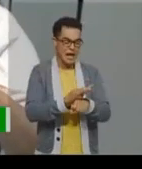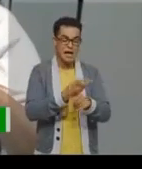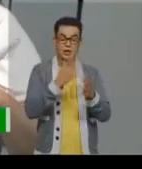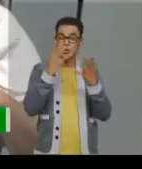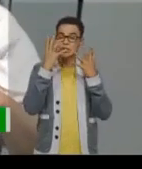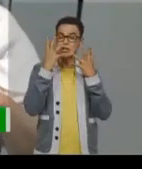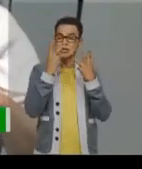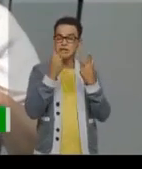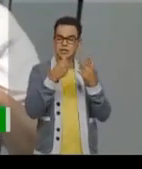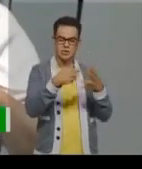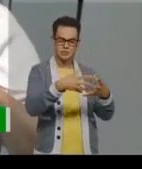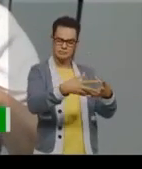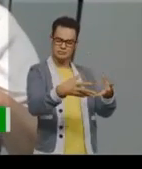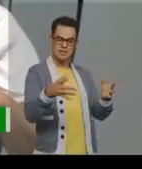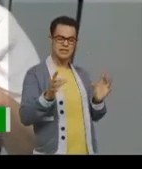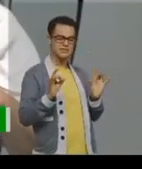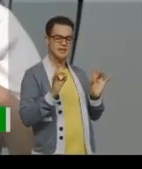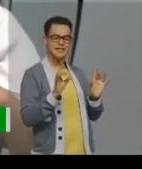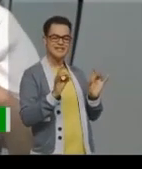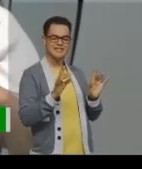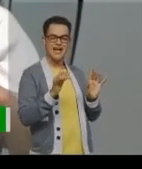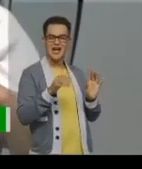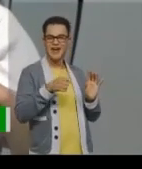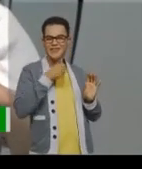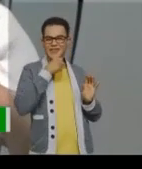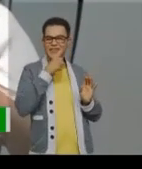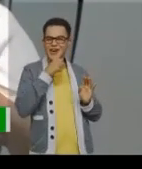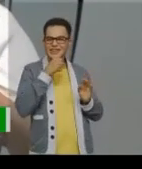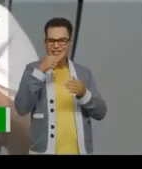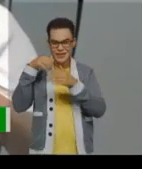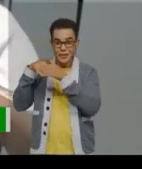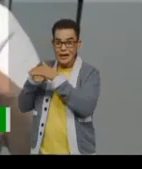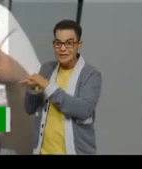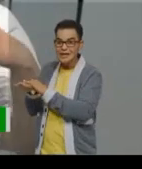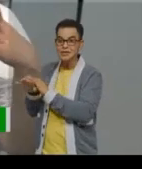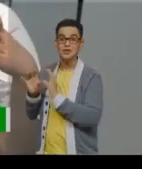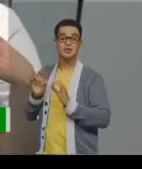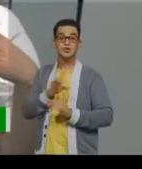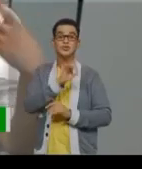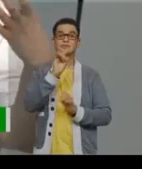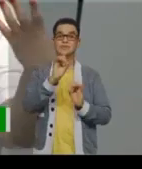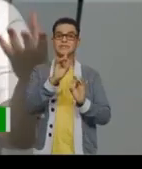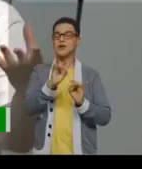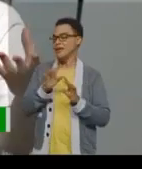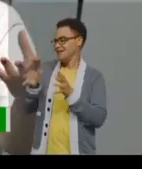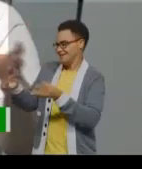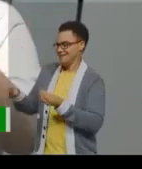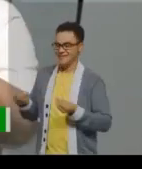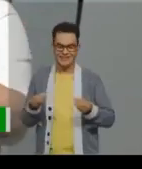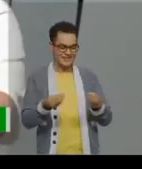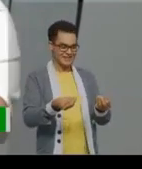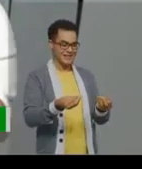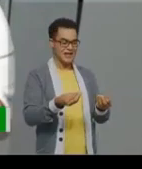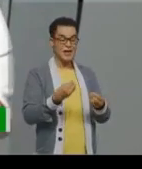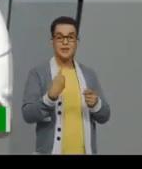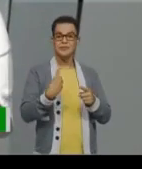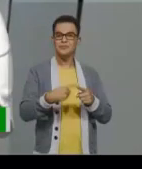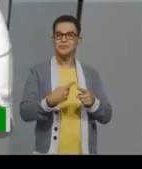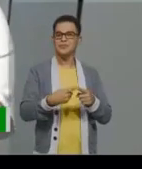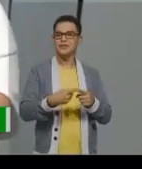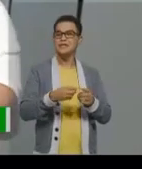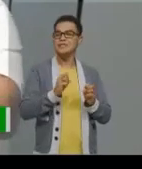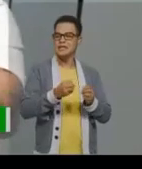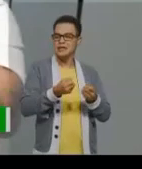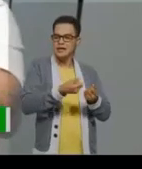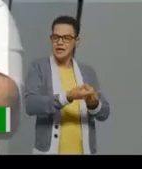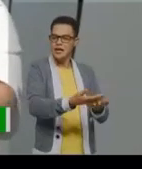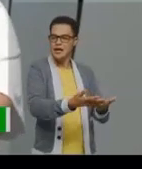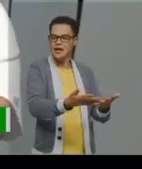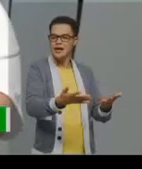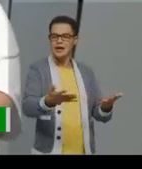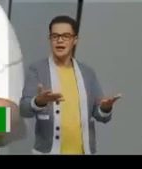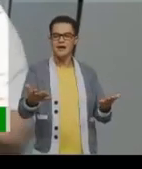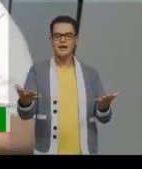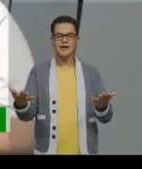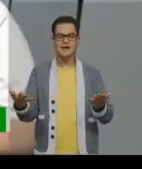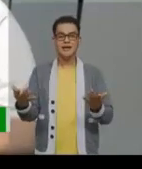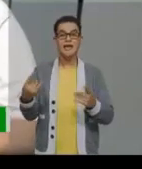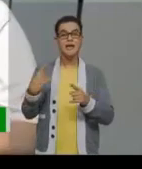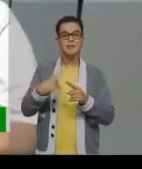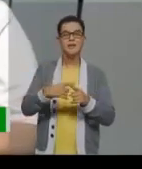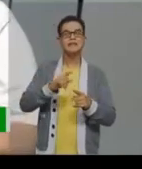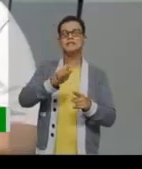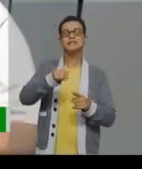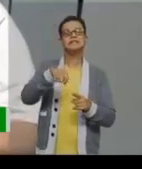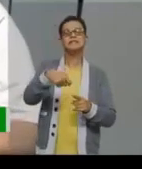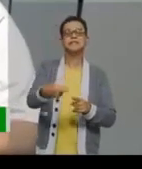deixa guardado e só usa em data especial. Por quê? Porque aquilo ali tem um significado. Se aquilo está na mesa, é porque o que está acontecendo